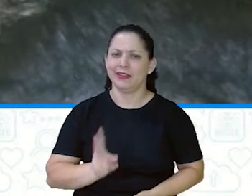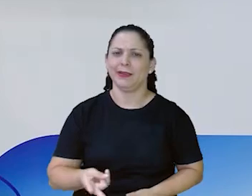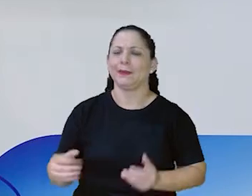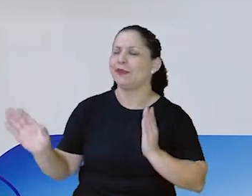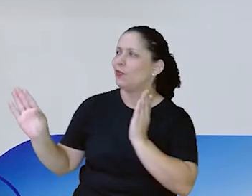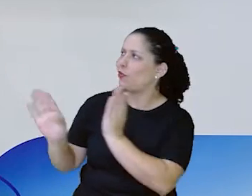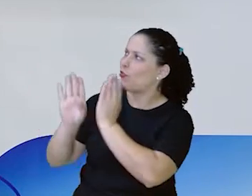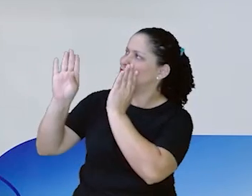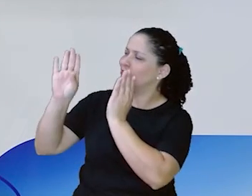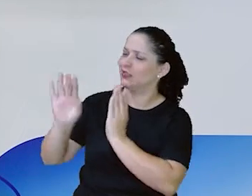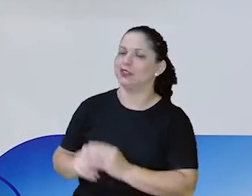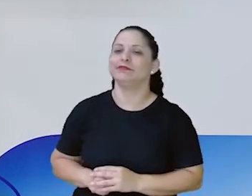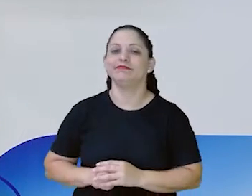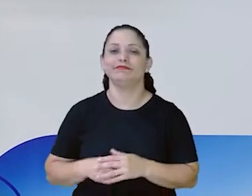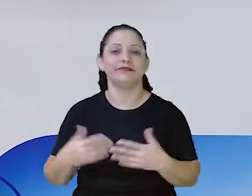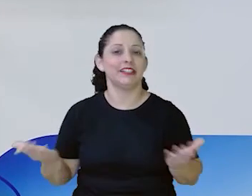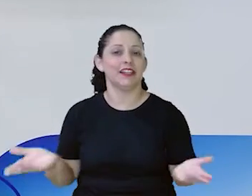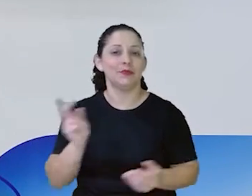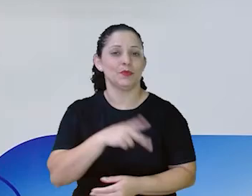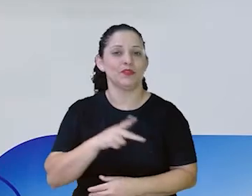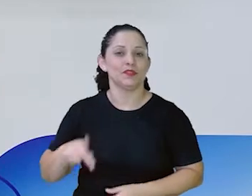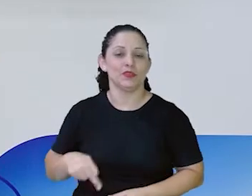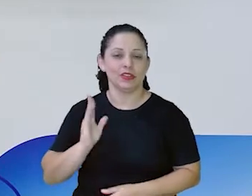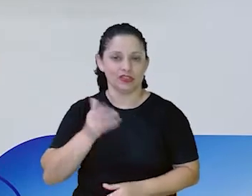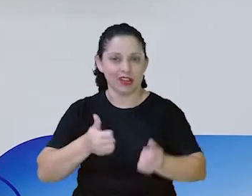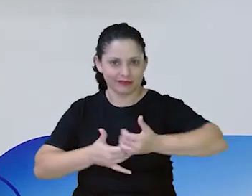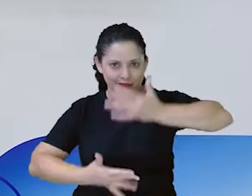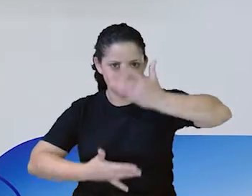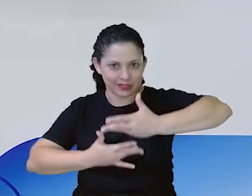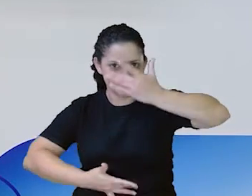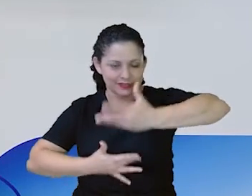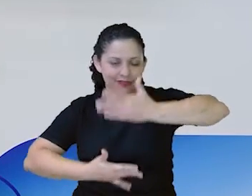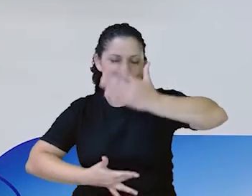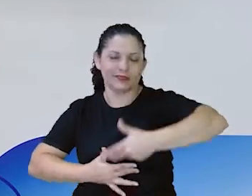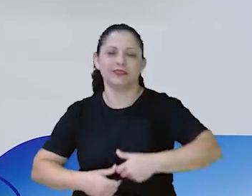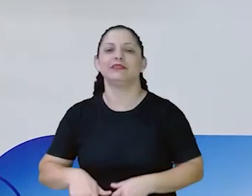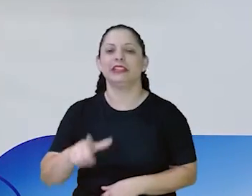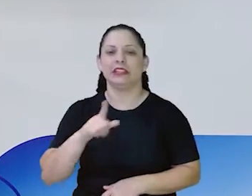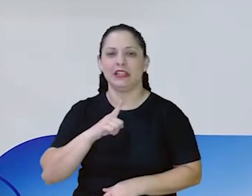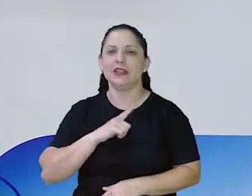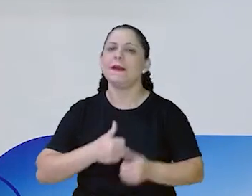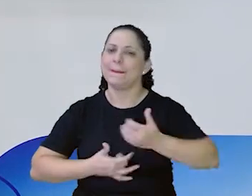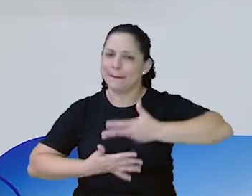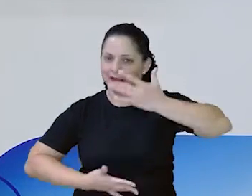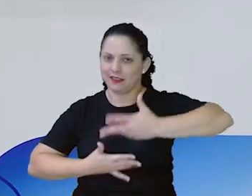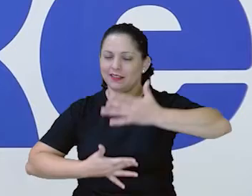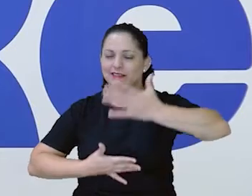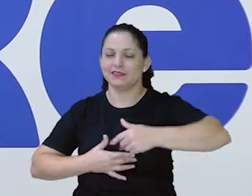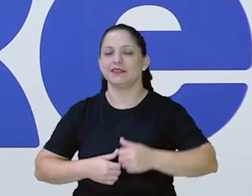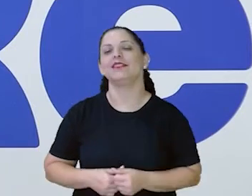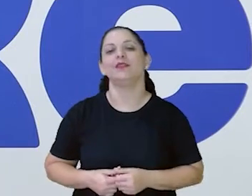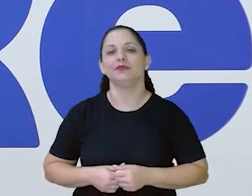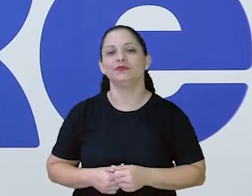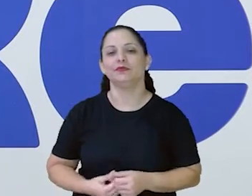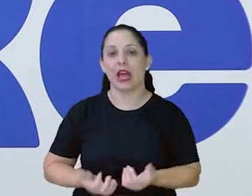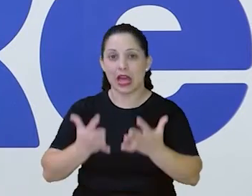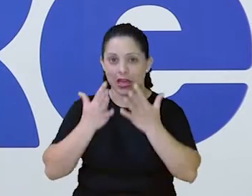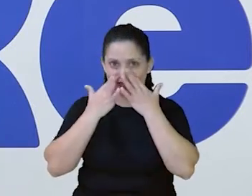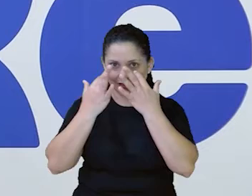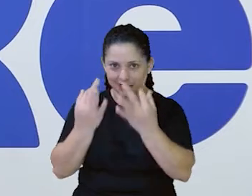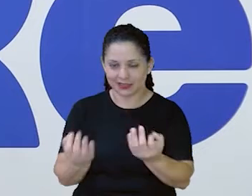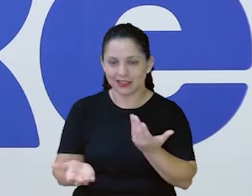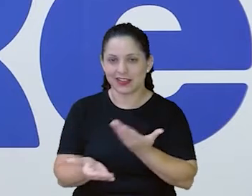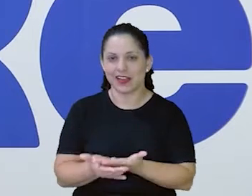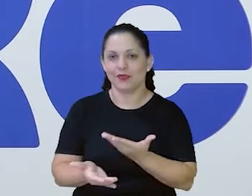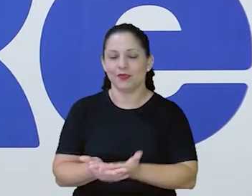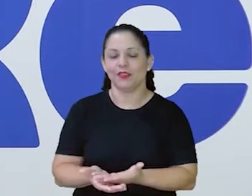aqui? É tranquilo? Diga aí, professora. Eles já estão falando, já estão respondendo? Eles estão por aqui, certamente estão prestando atenção na